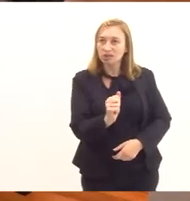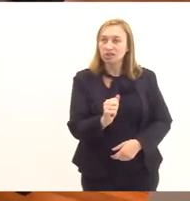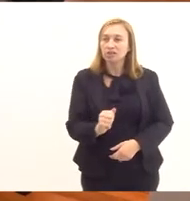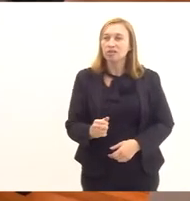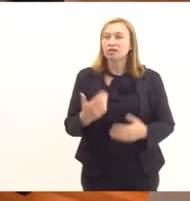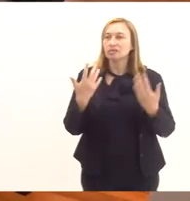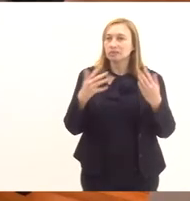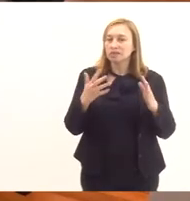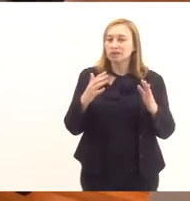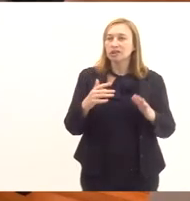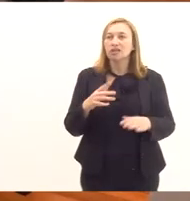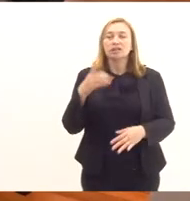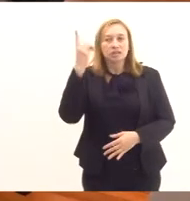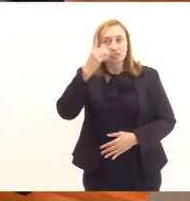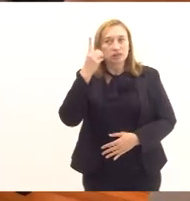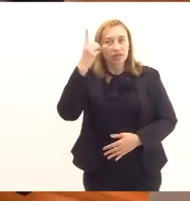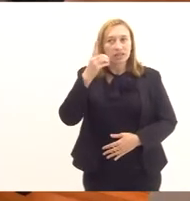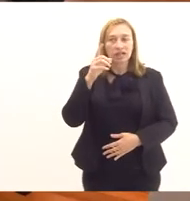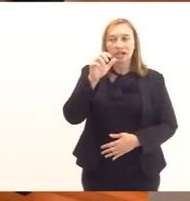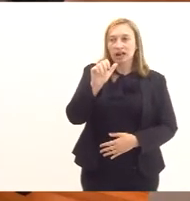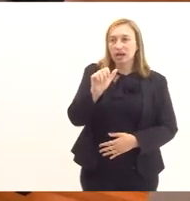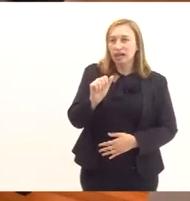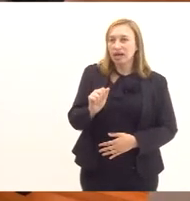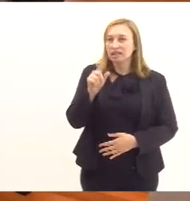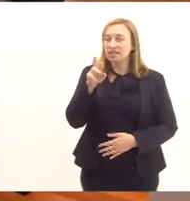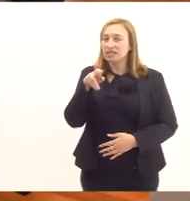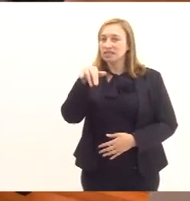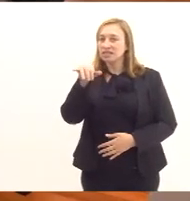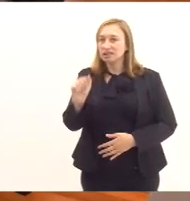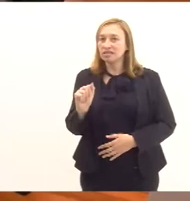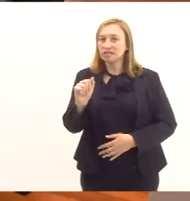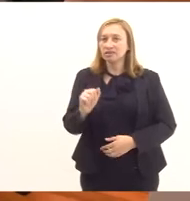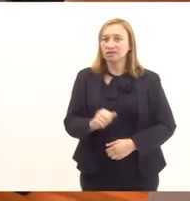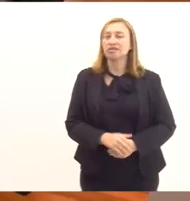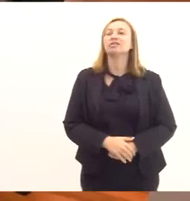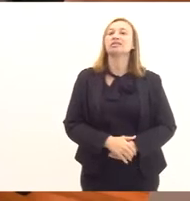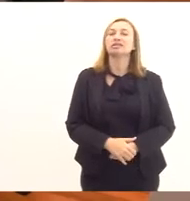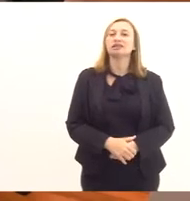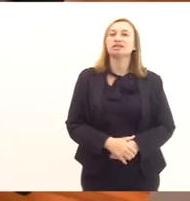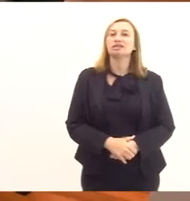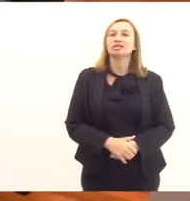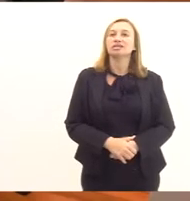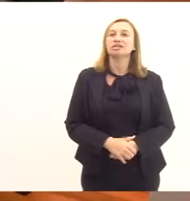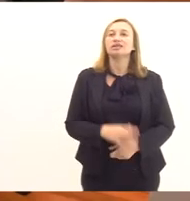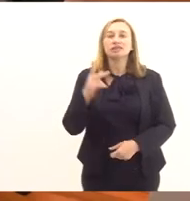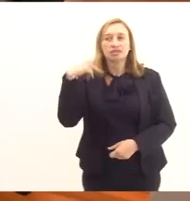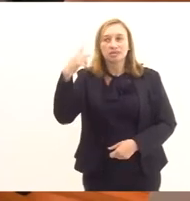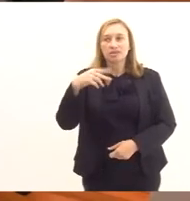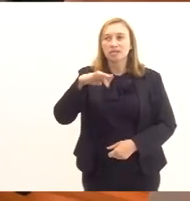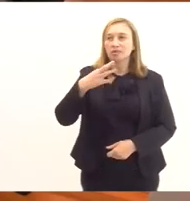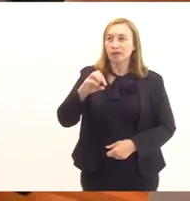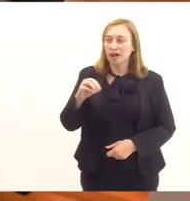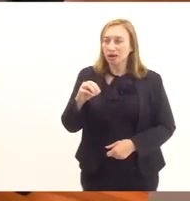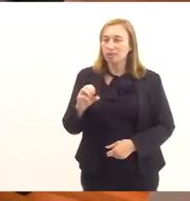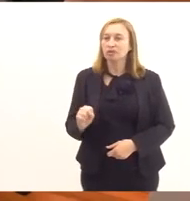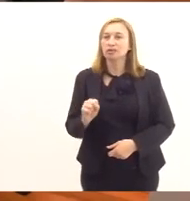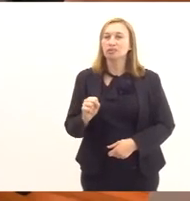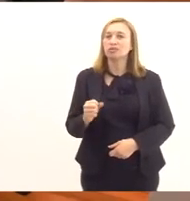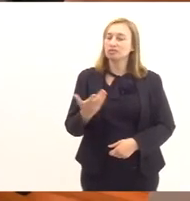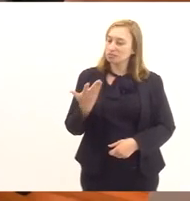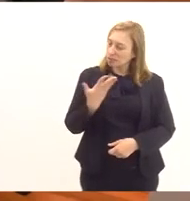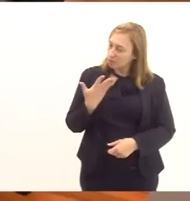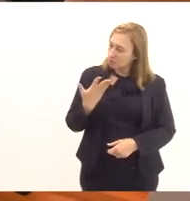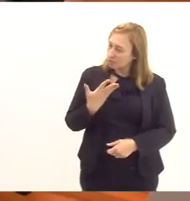comprimento aqui a deputada Oi Adriana Adriana Baltazar Deputado Marcus Vinicius meu